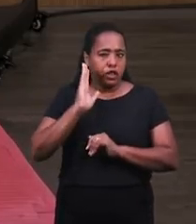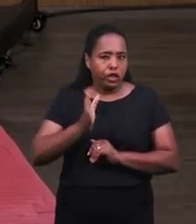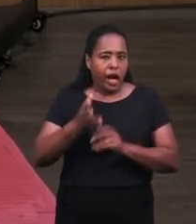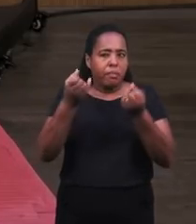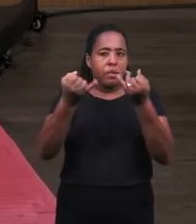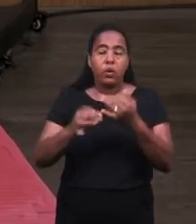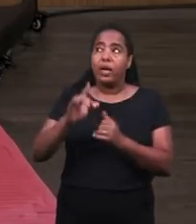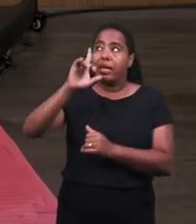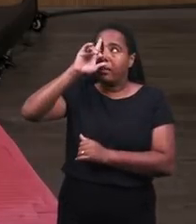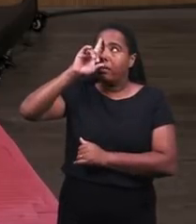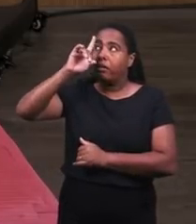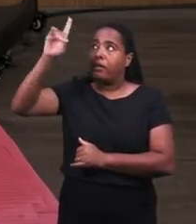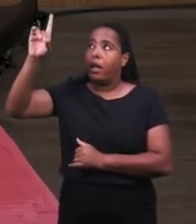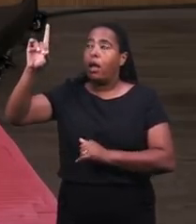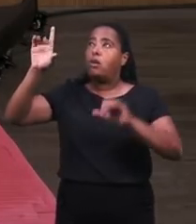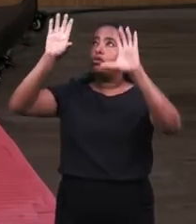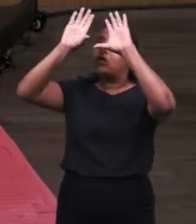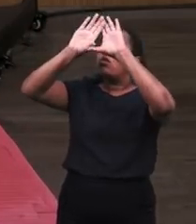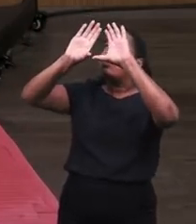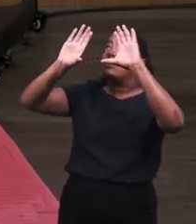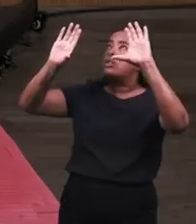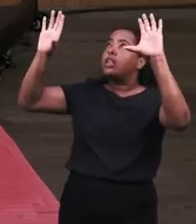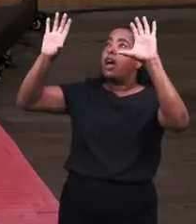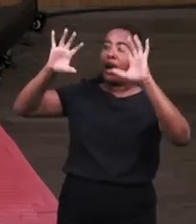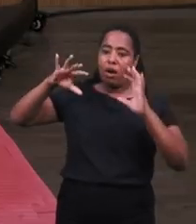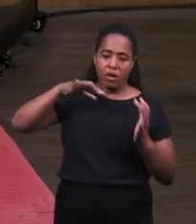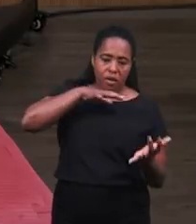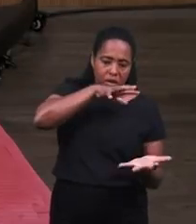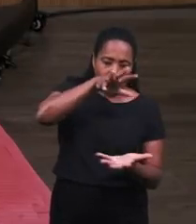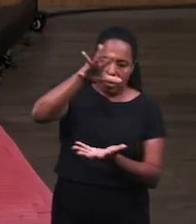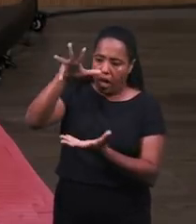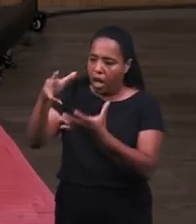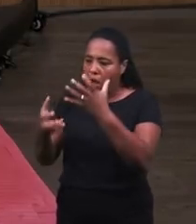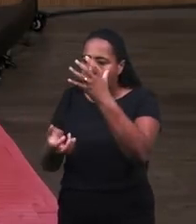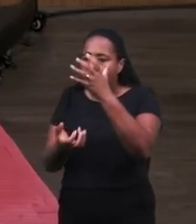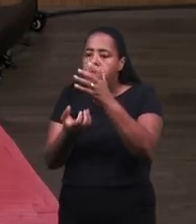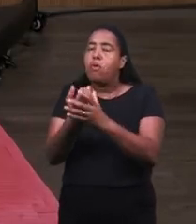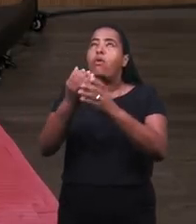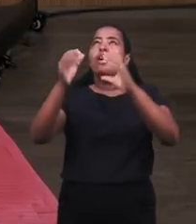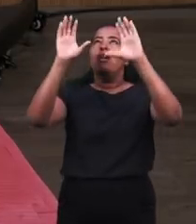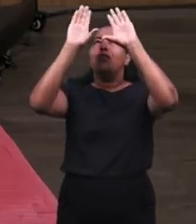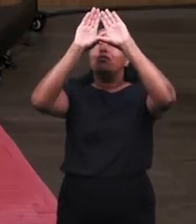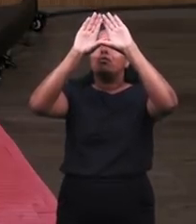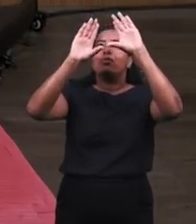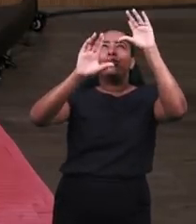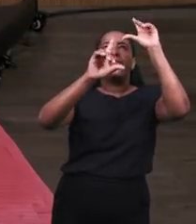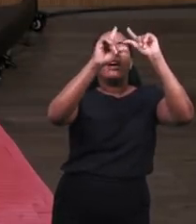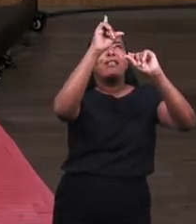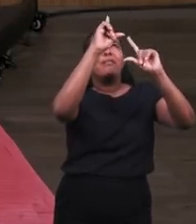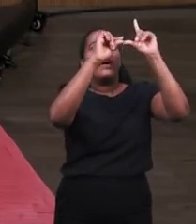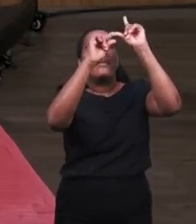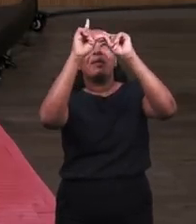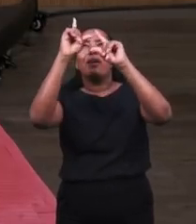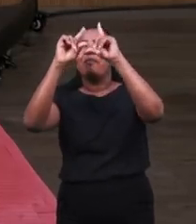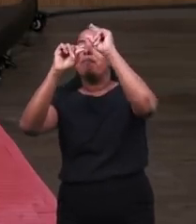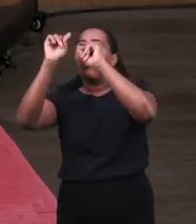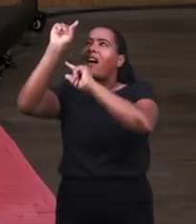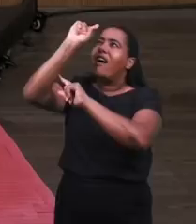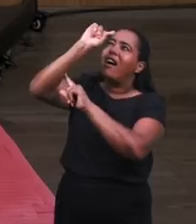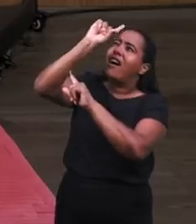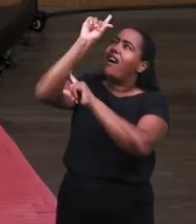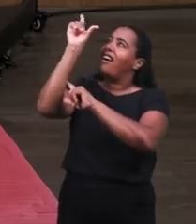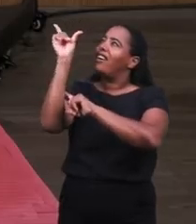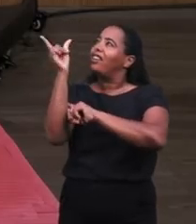terra, Deus também, olha só, Ele fez as estrelinhas que brilham lá no céu, fez a lua,